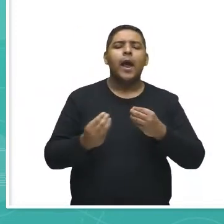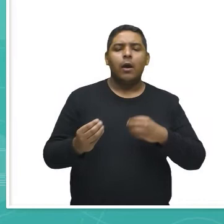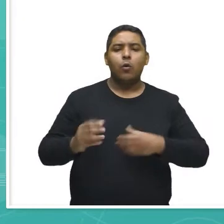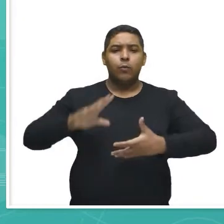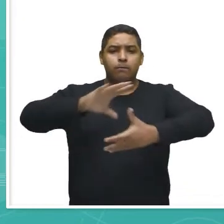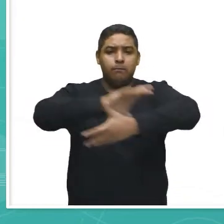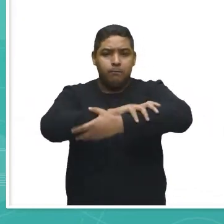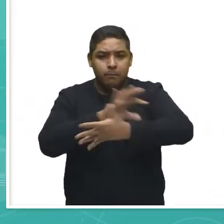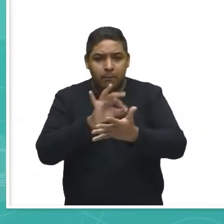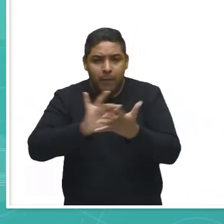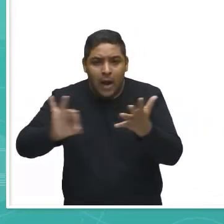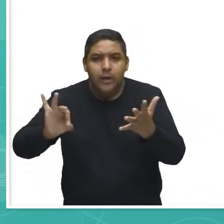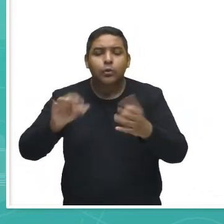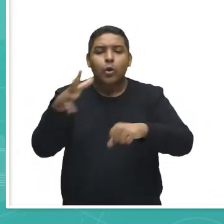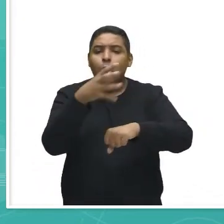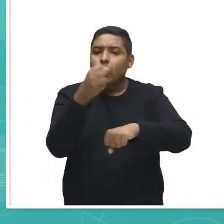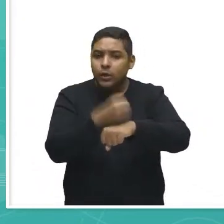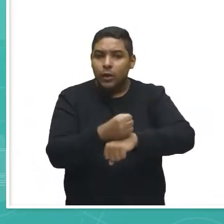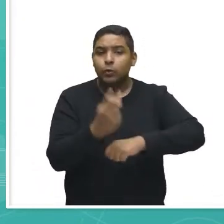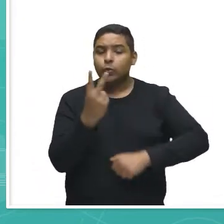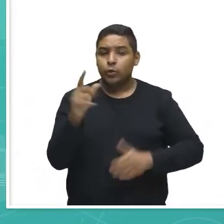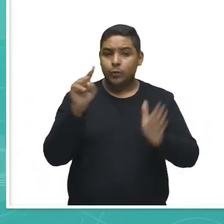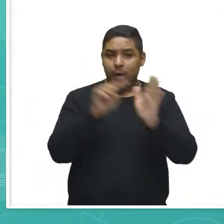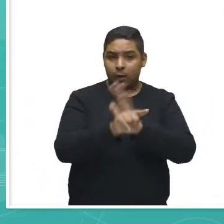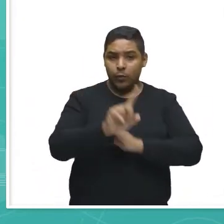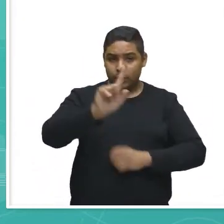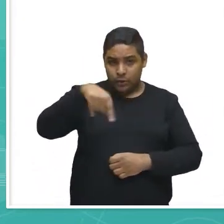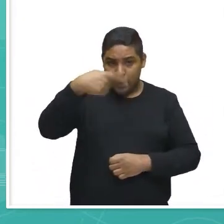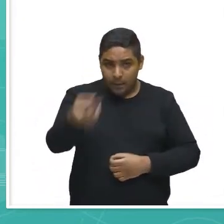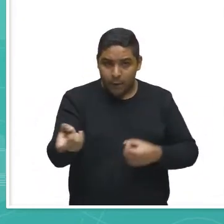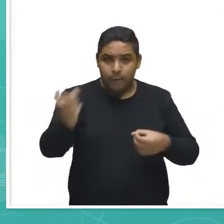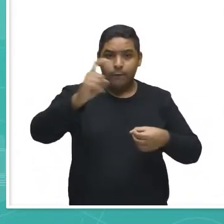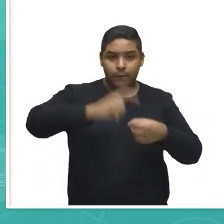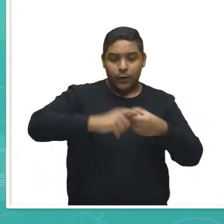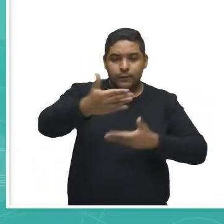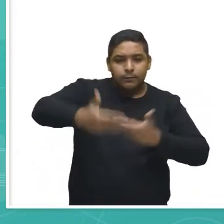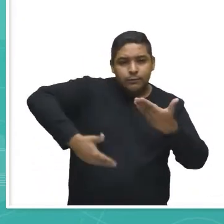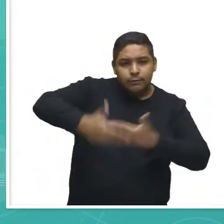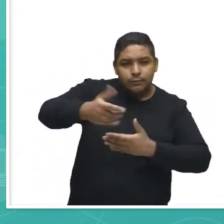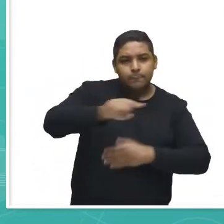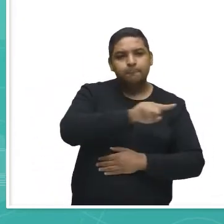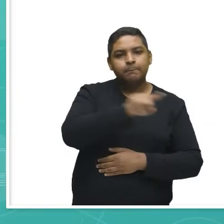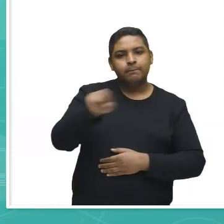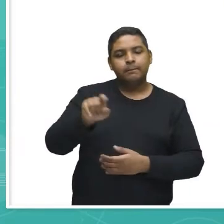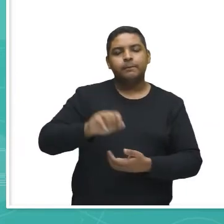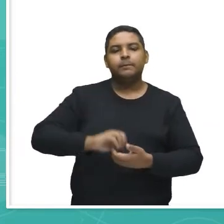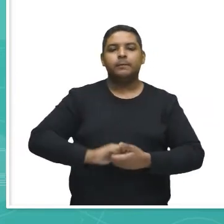Colonial. Duas questões para vocês responderem e daqui a pouco eu retorno com a participação de vocês.